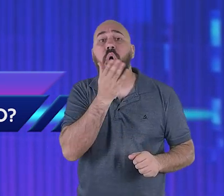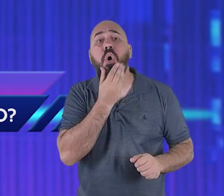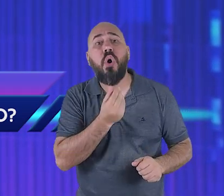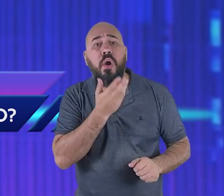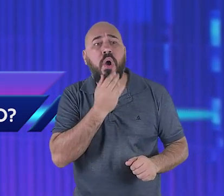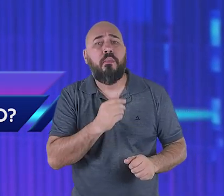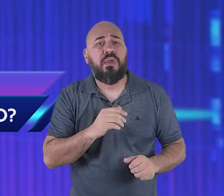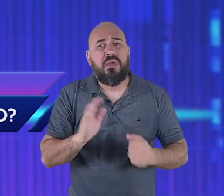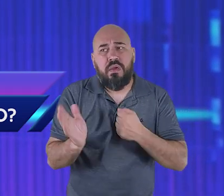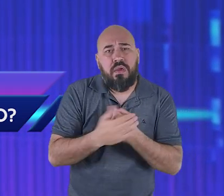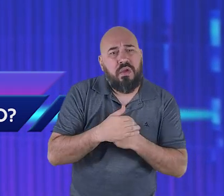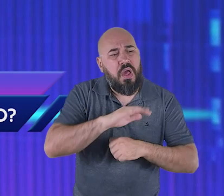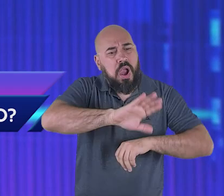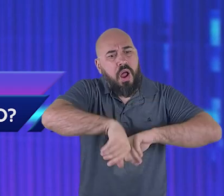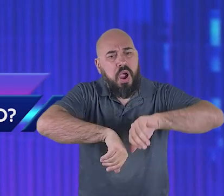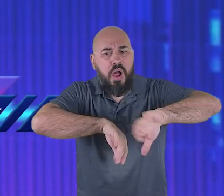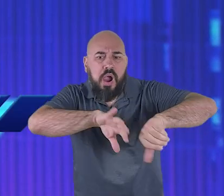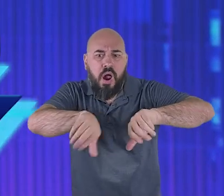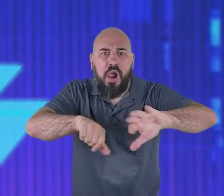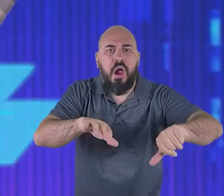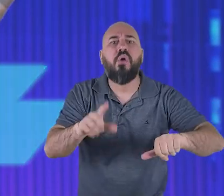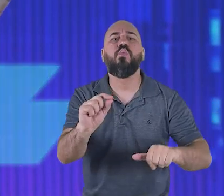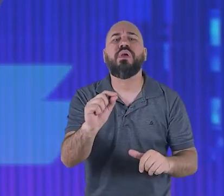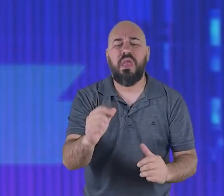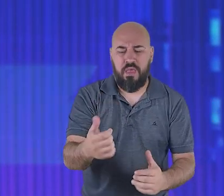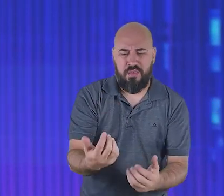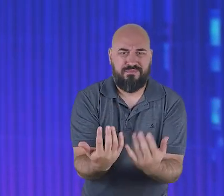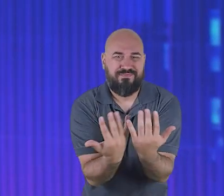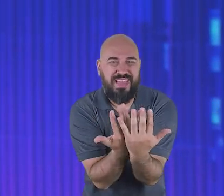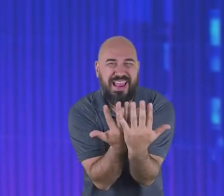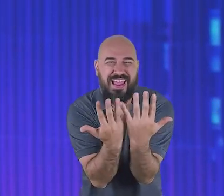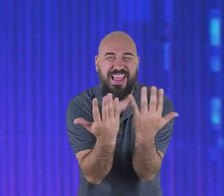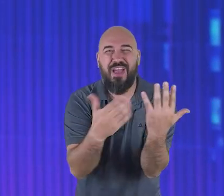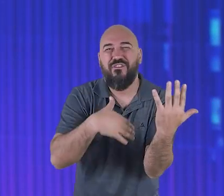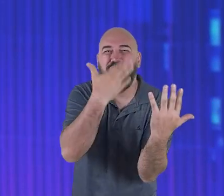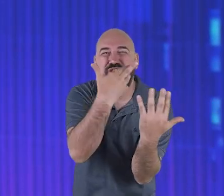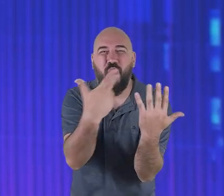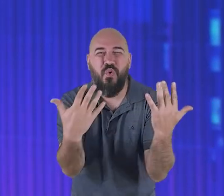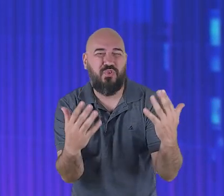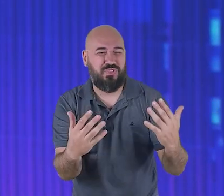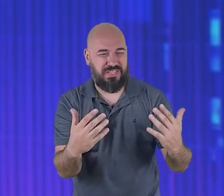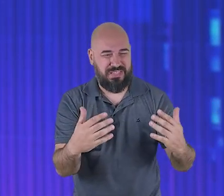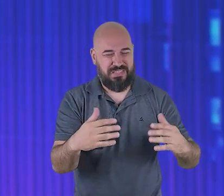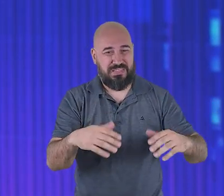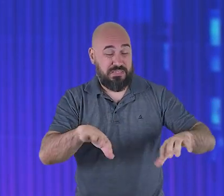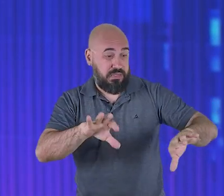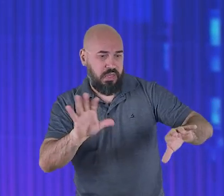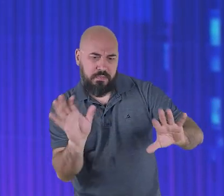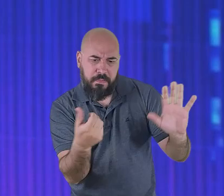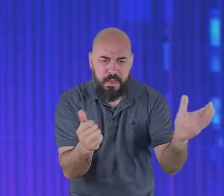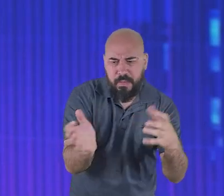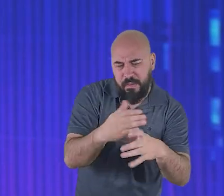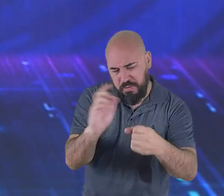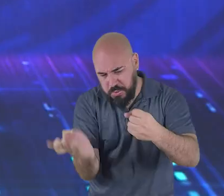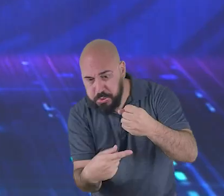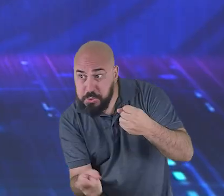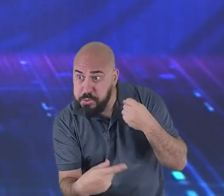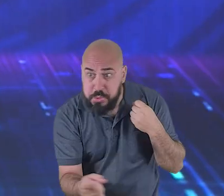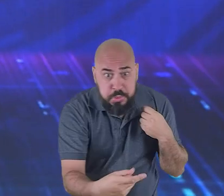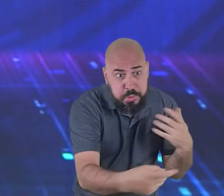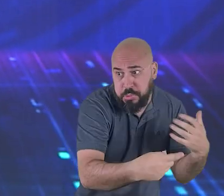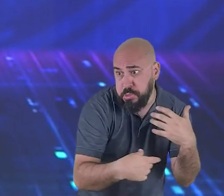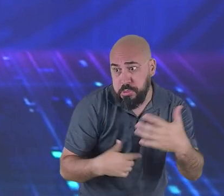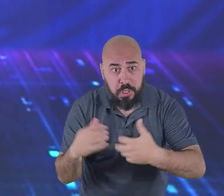os anos. Então, eles montaram um grupo de vigilantes armados para se proteger.